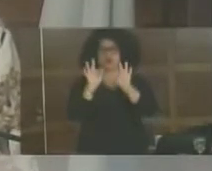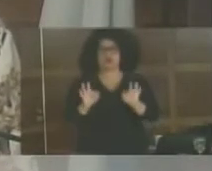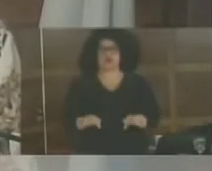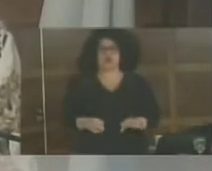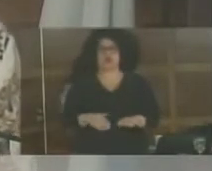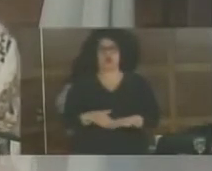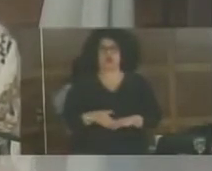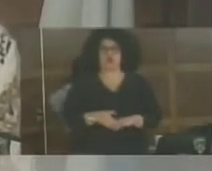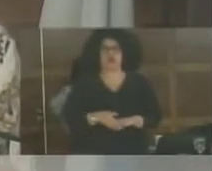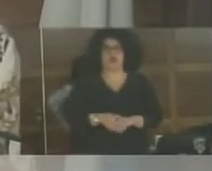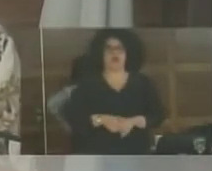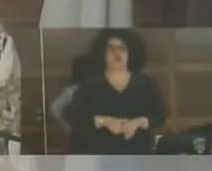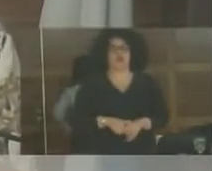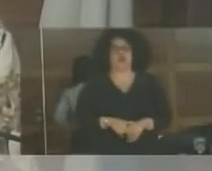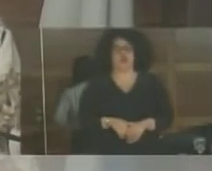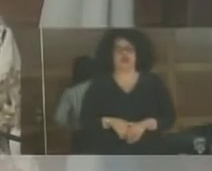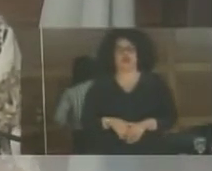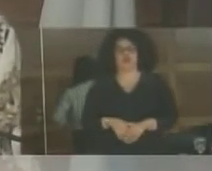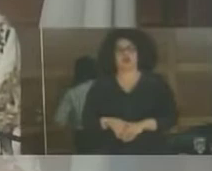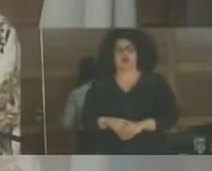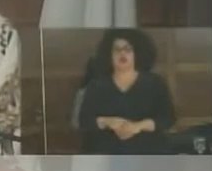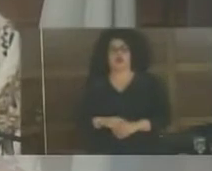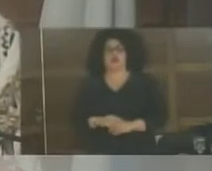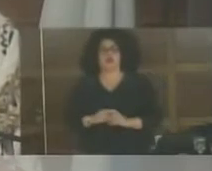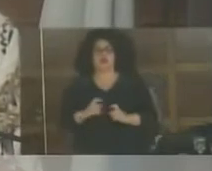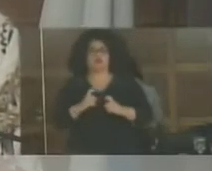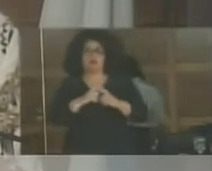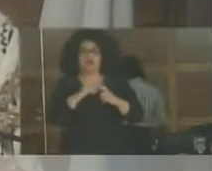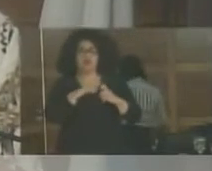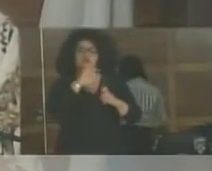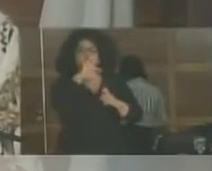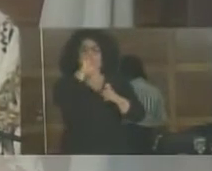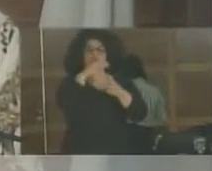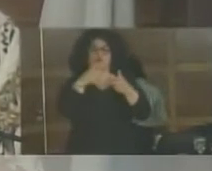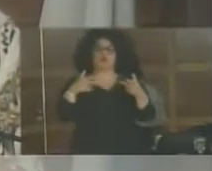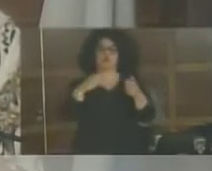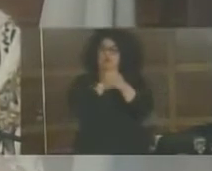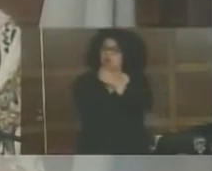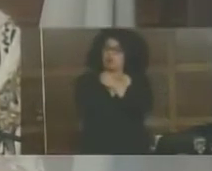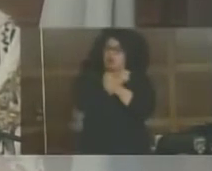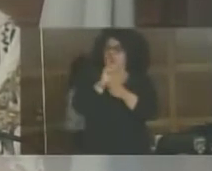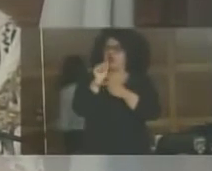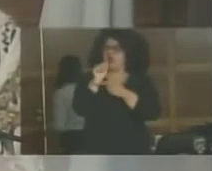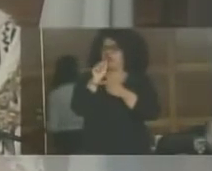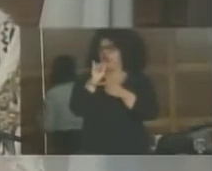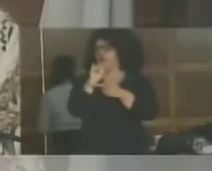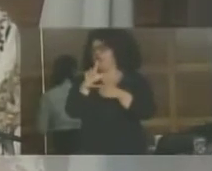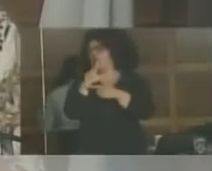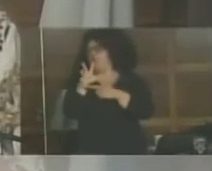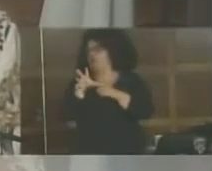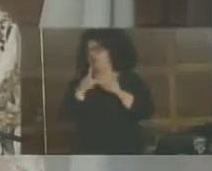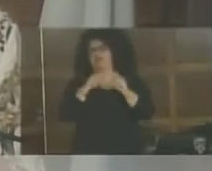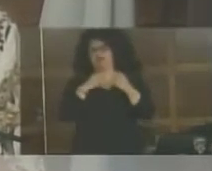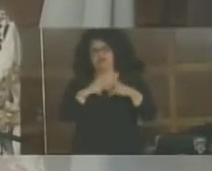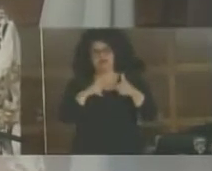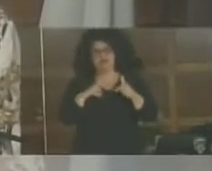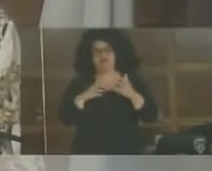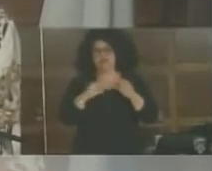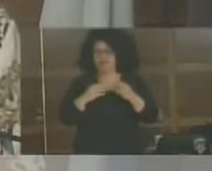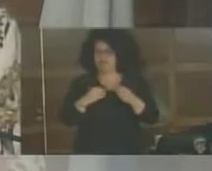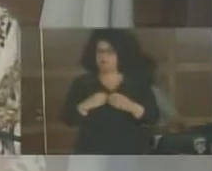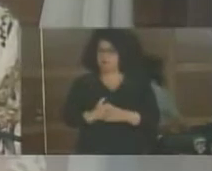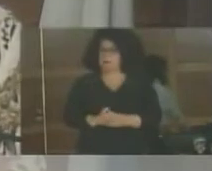Daniel, meu abraço, Daniel, muito querido, muito ativo na causa dos